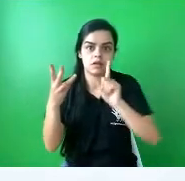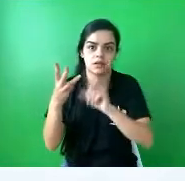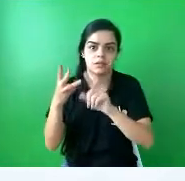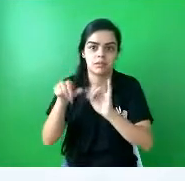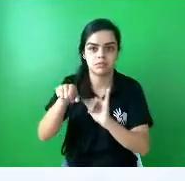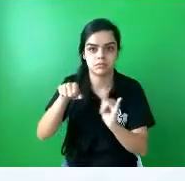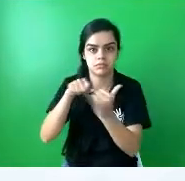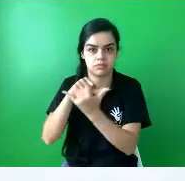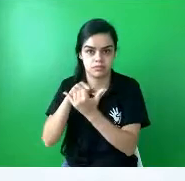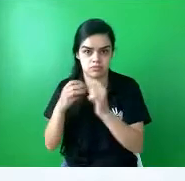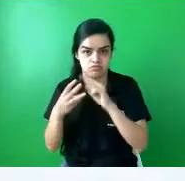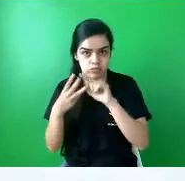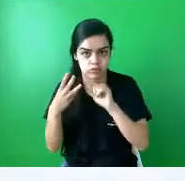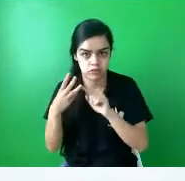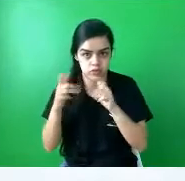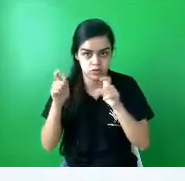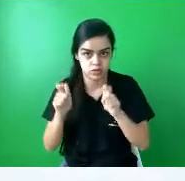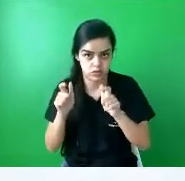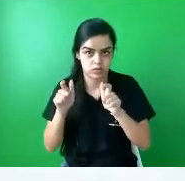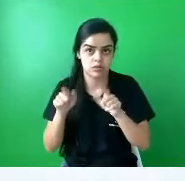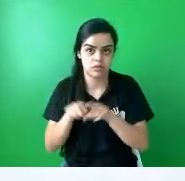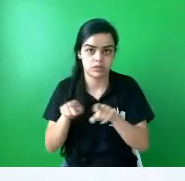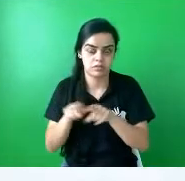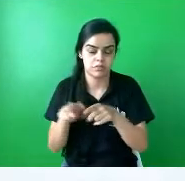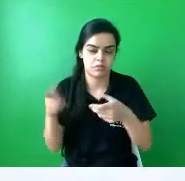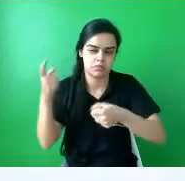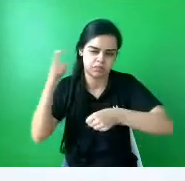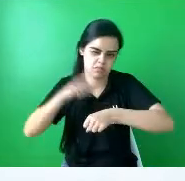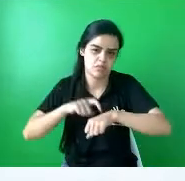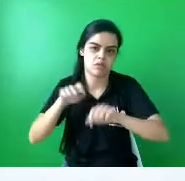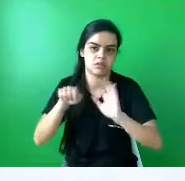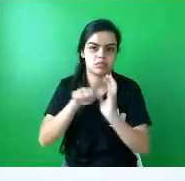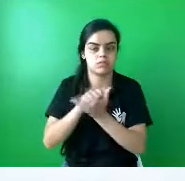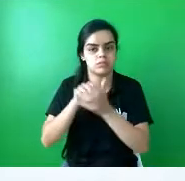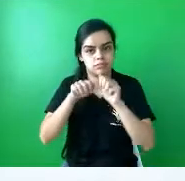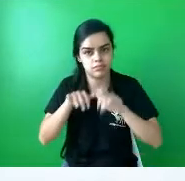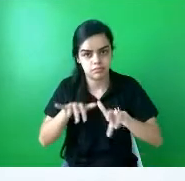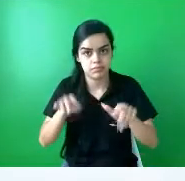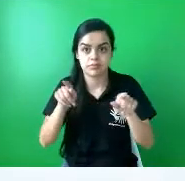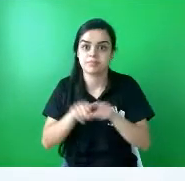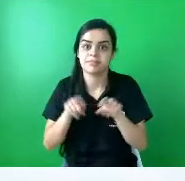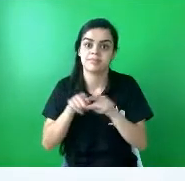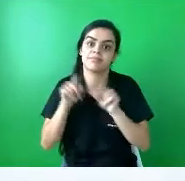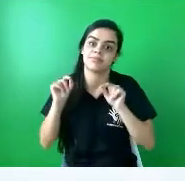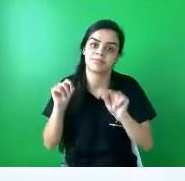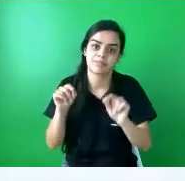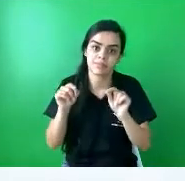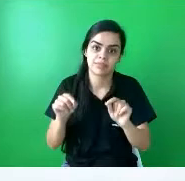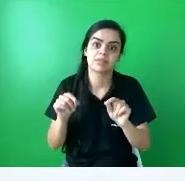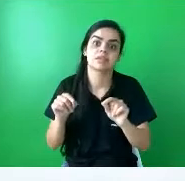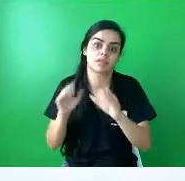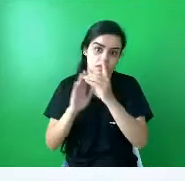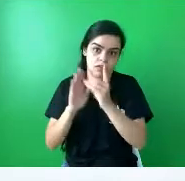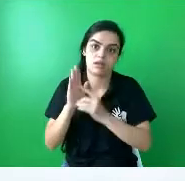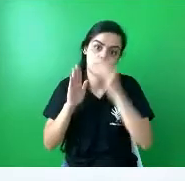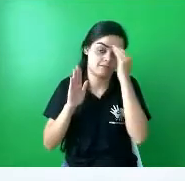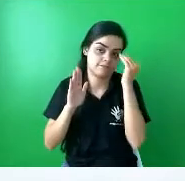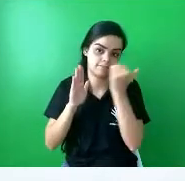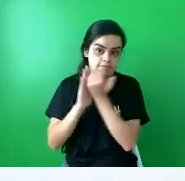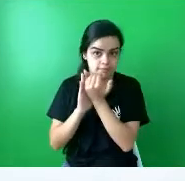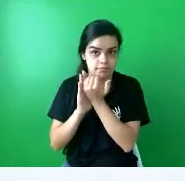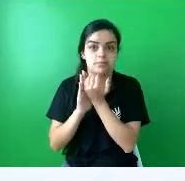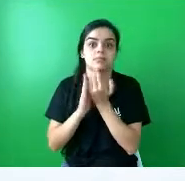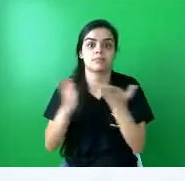Pinhais. Porque estamos em plena pandemia e estamos sujeitos aos decretos. Então, faremos